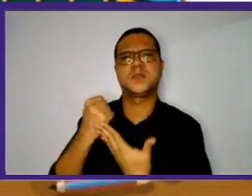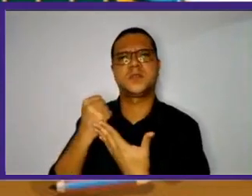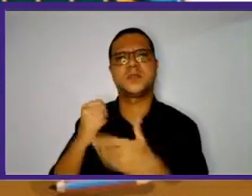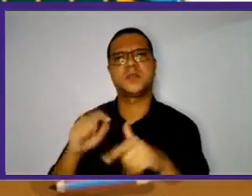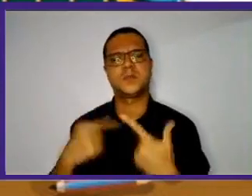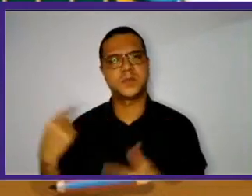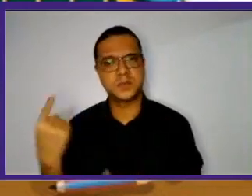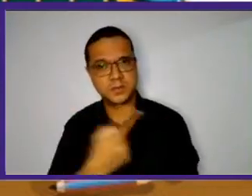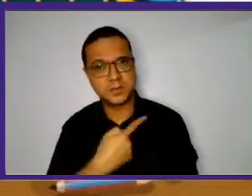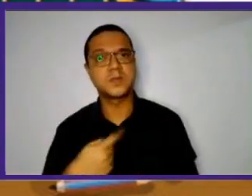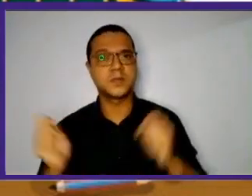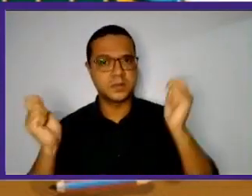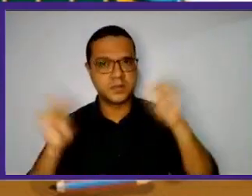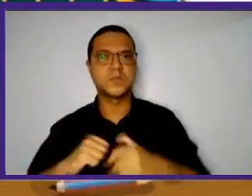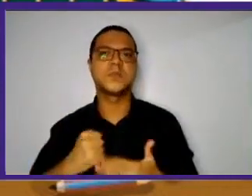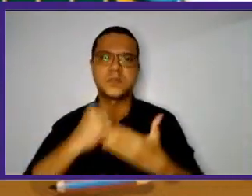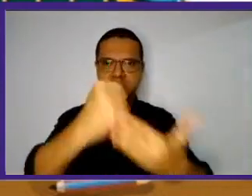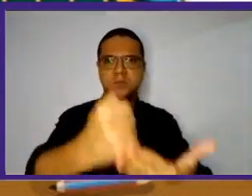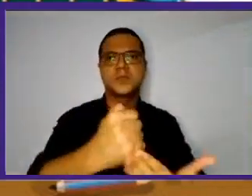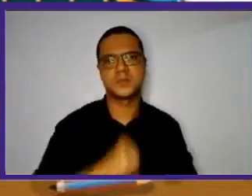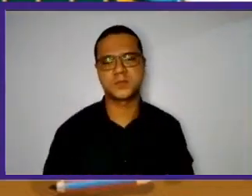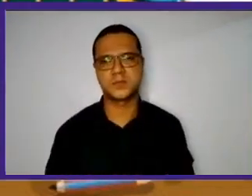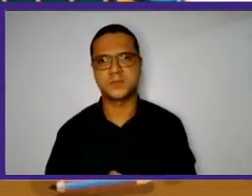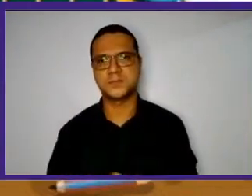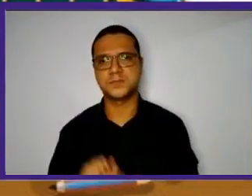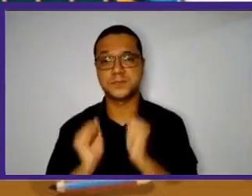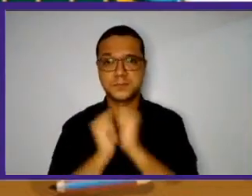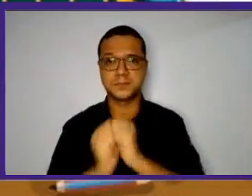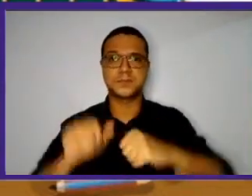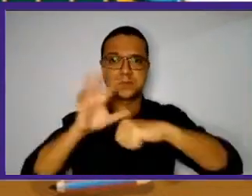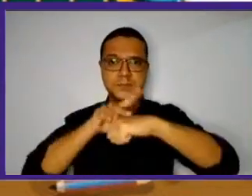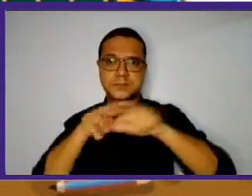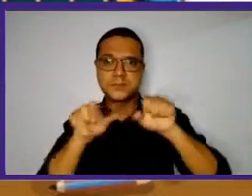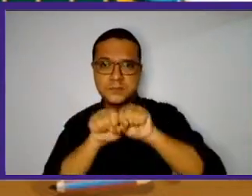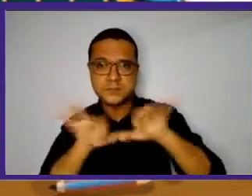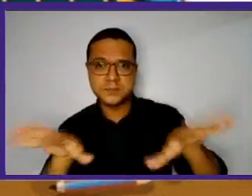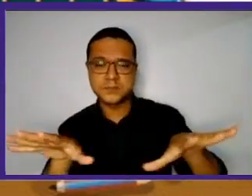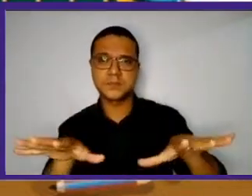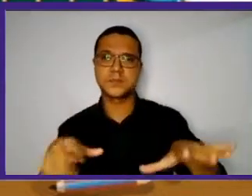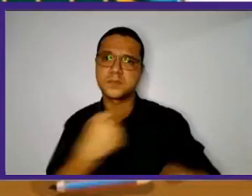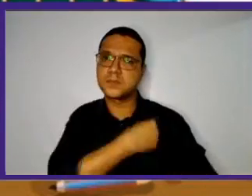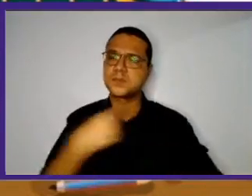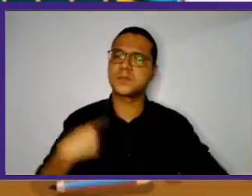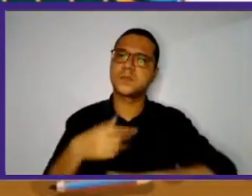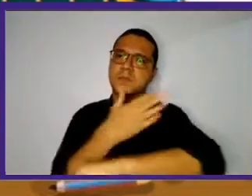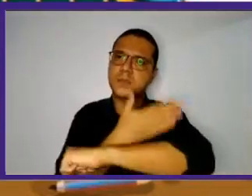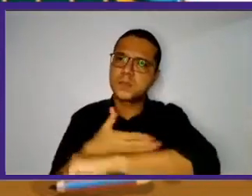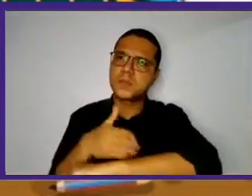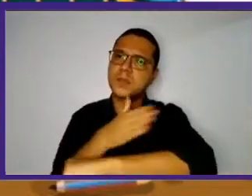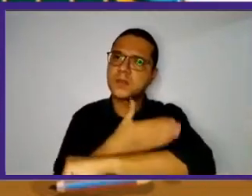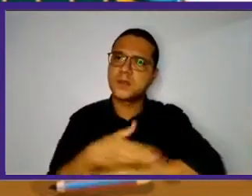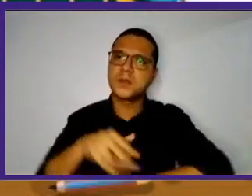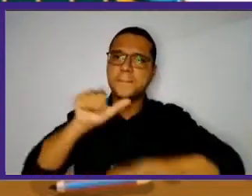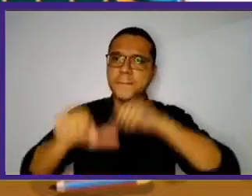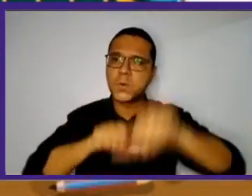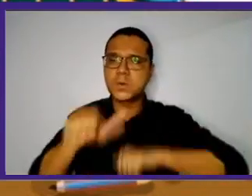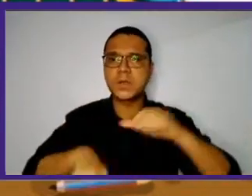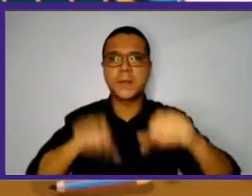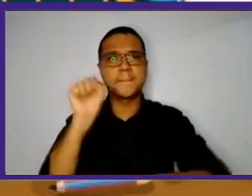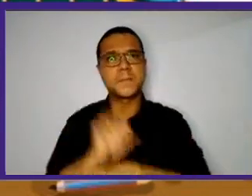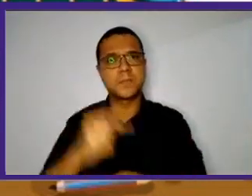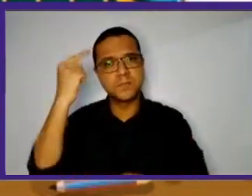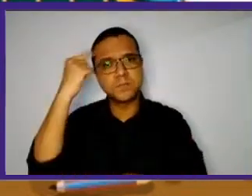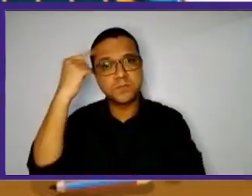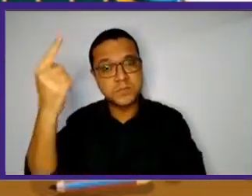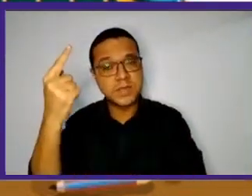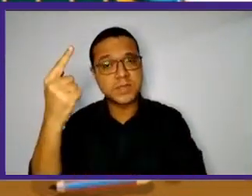dar somos cada um de nós. Com a pandemia, muitos dos nossos hábitos mudaram e a gente parou para repensar muitas